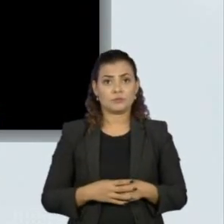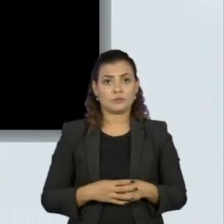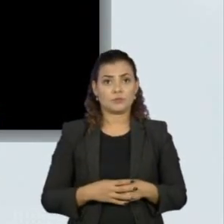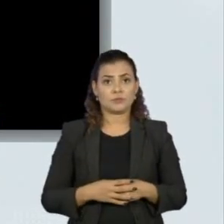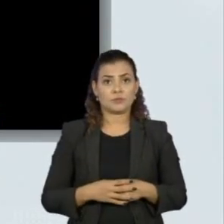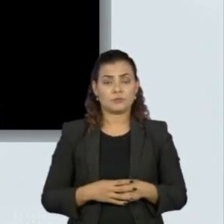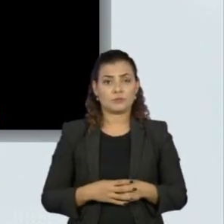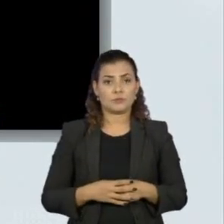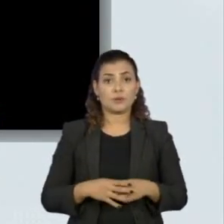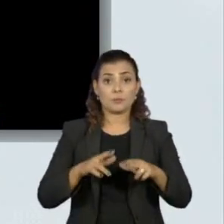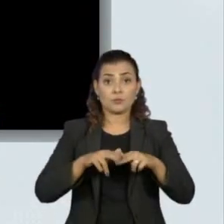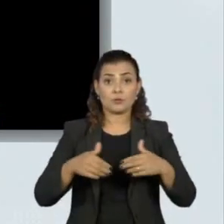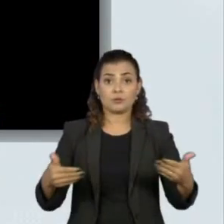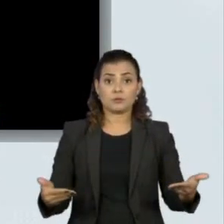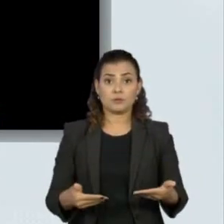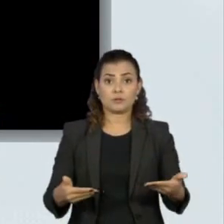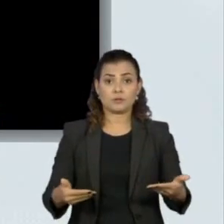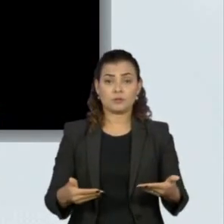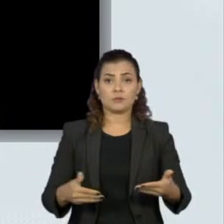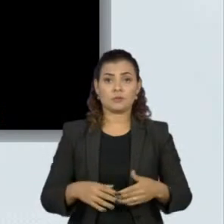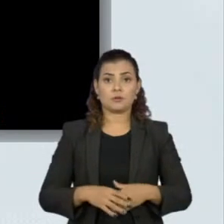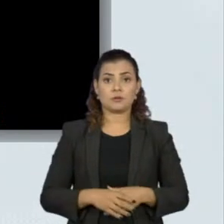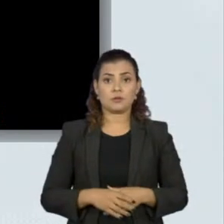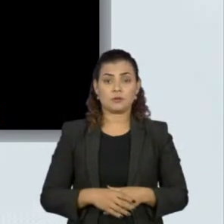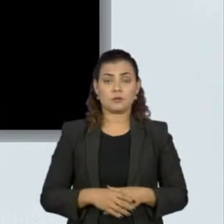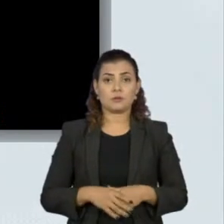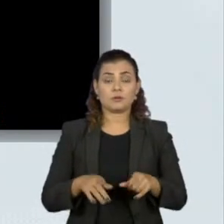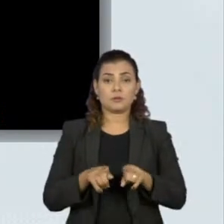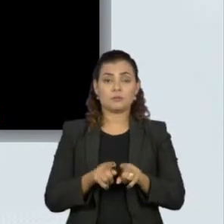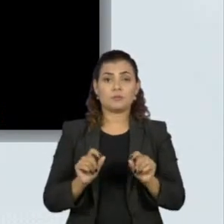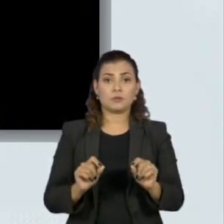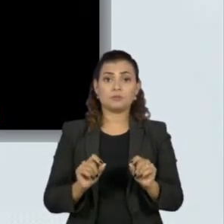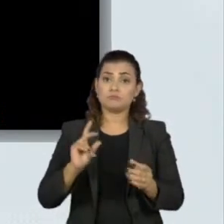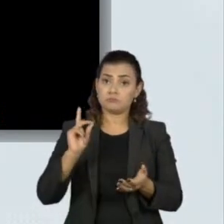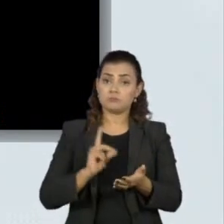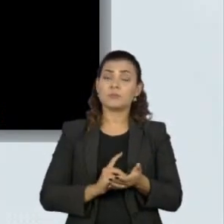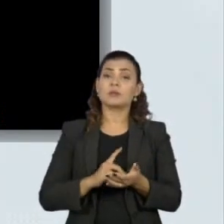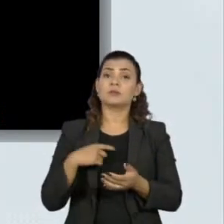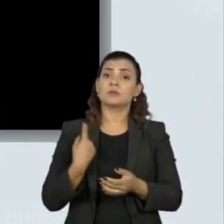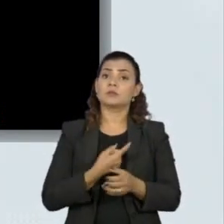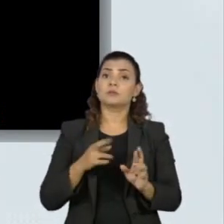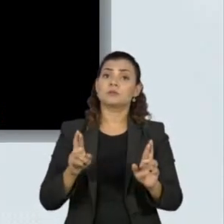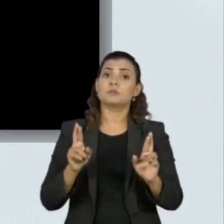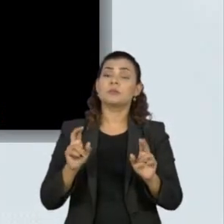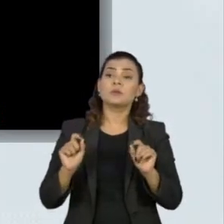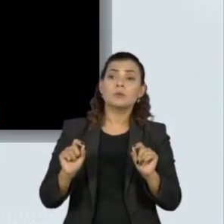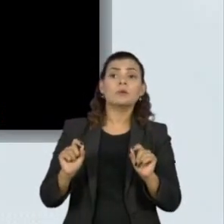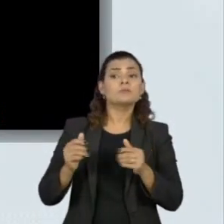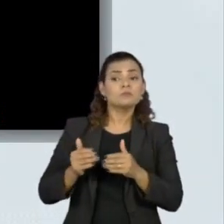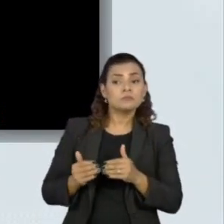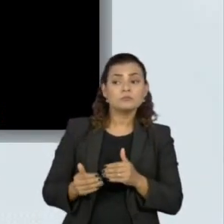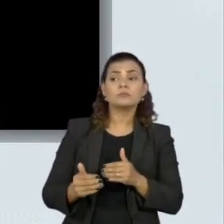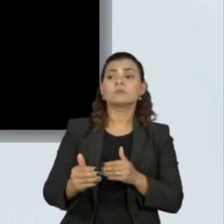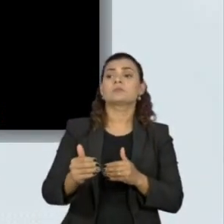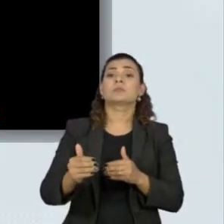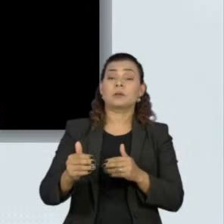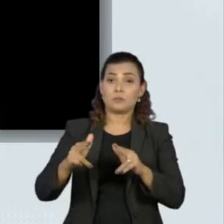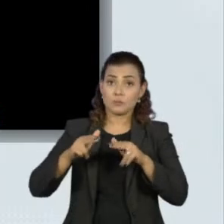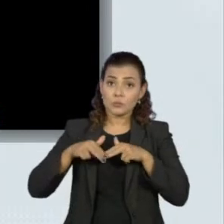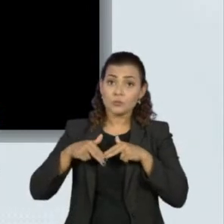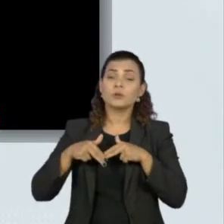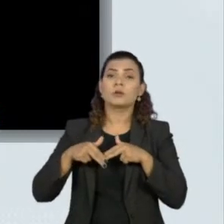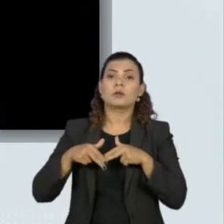também, seguinte slide, a sequência que era esperada desde o ponto de vista de